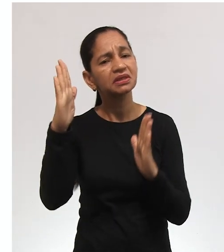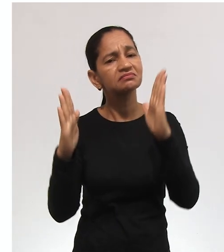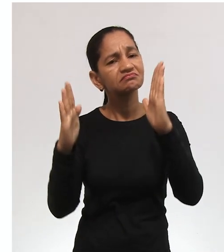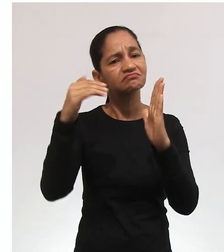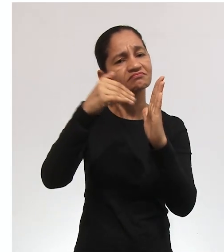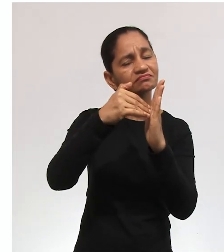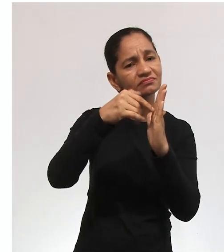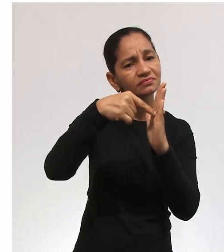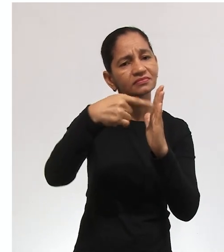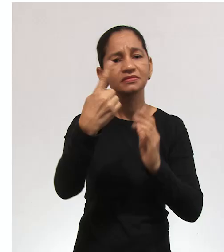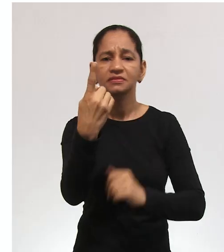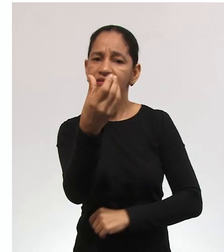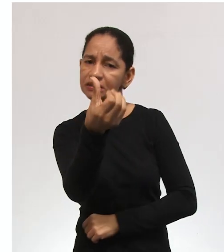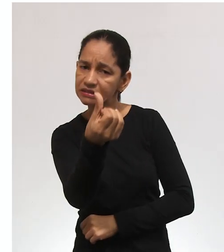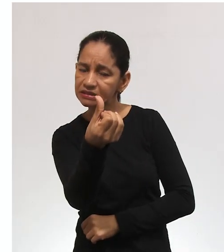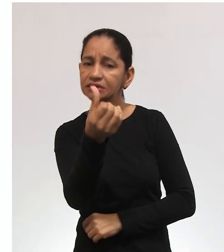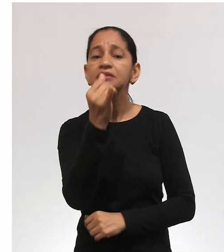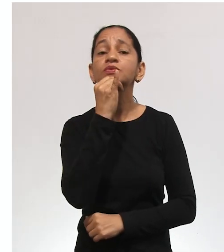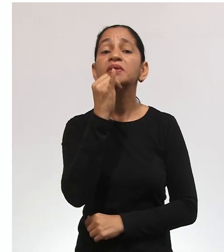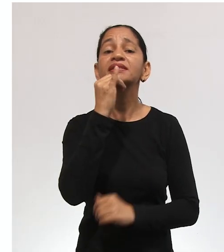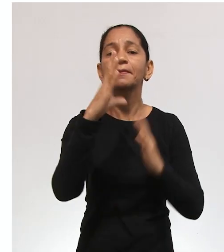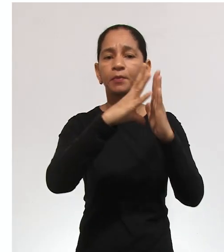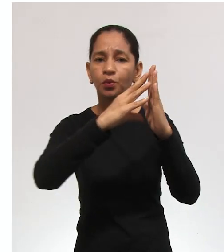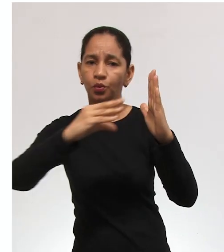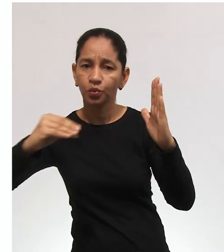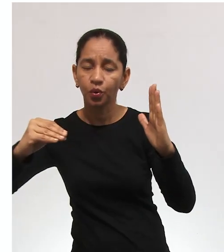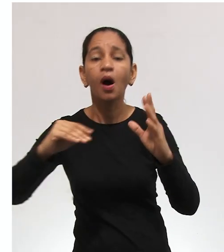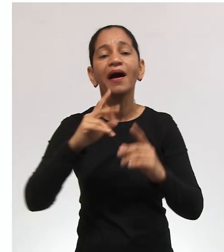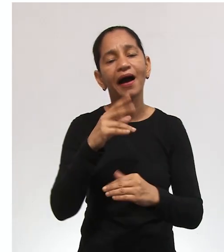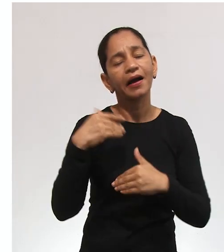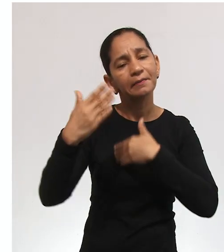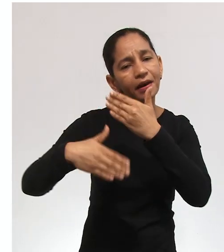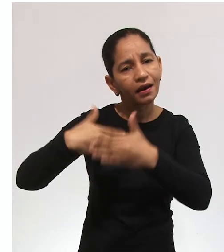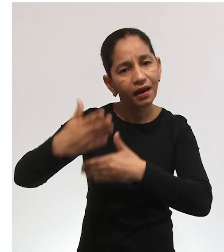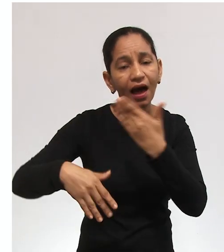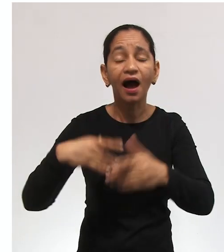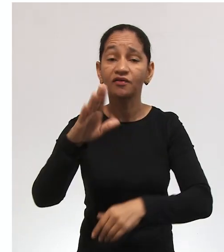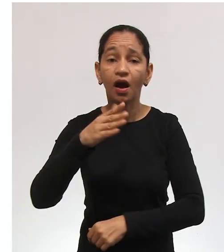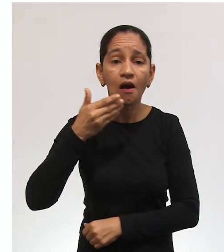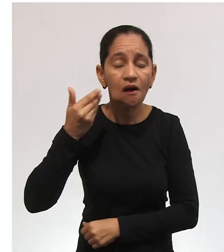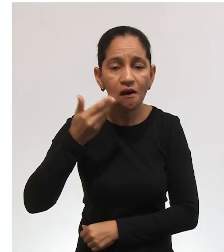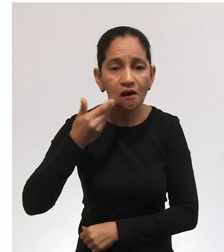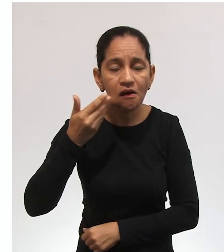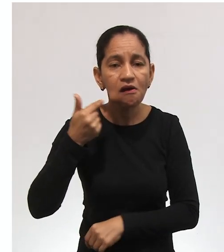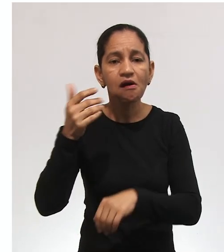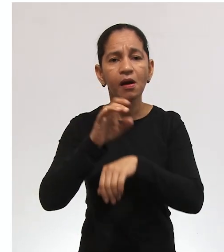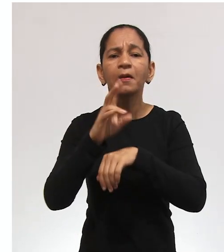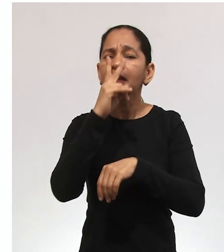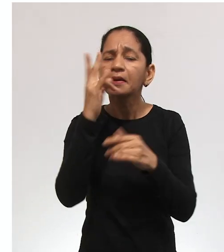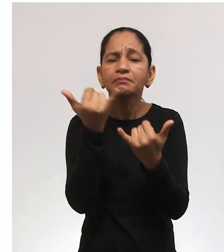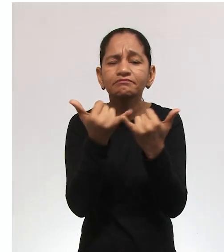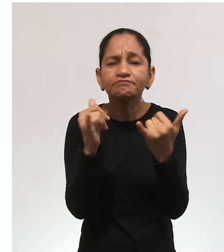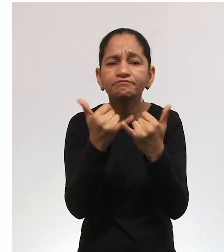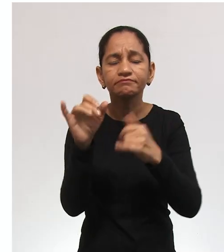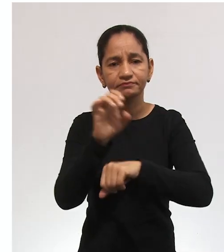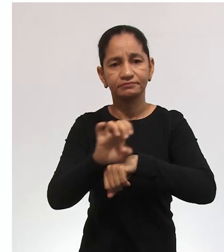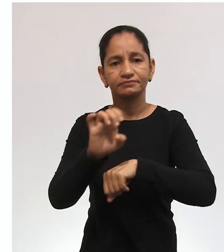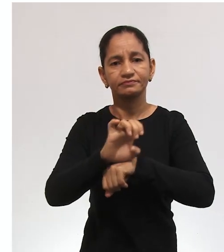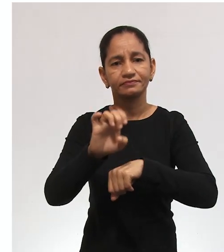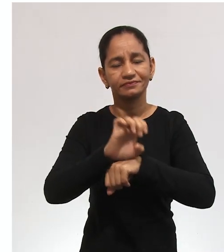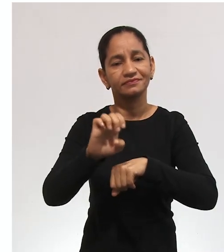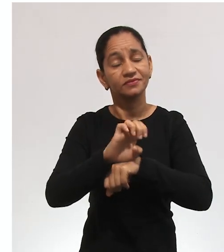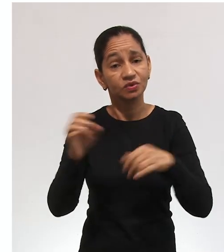um modelo de produção que vai passar pelos aprendizes, mestres e companheiros. Então, a gente tem